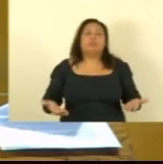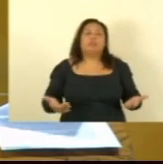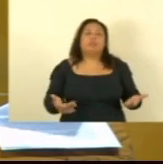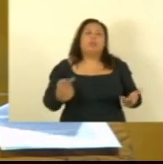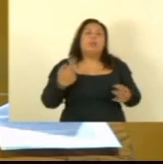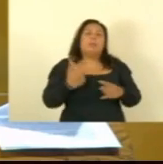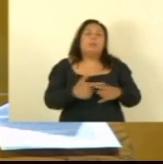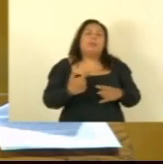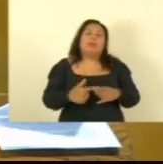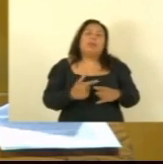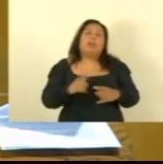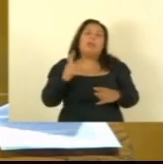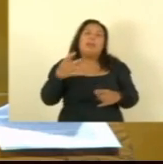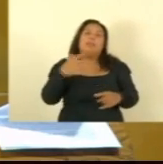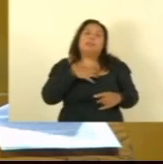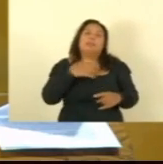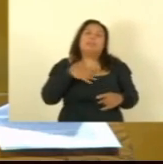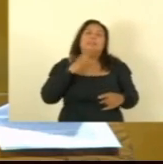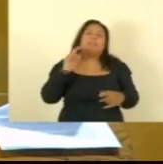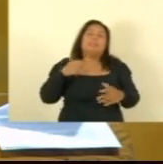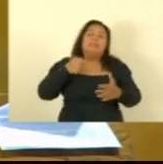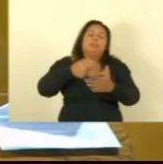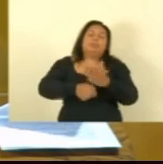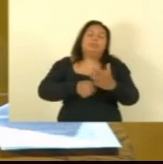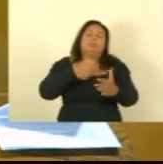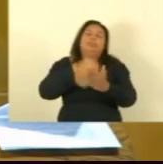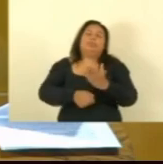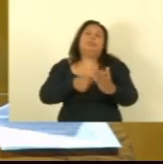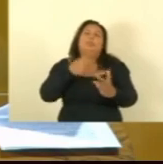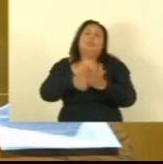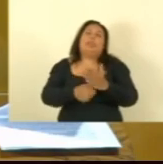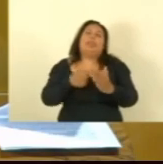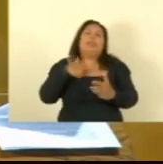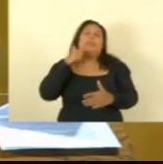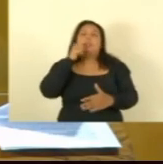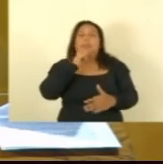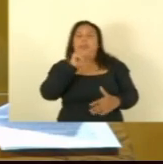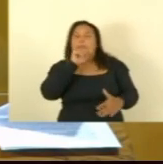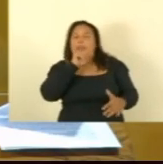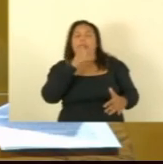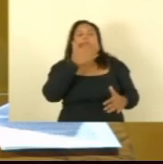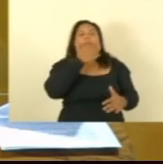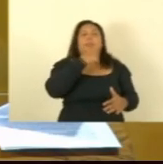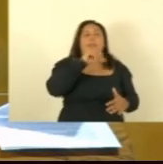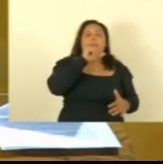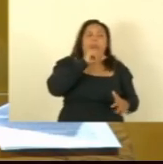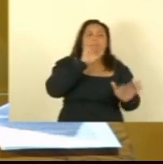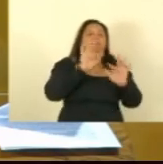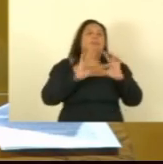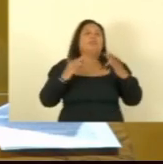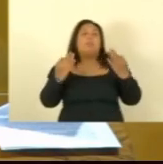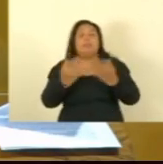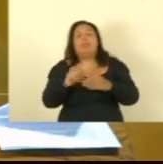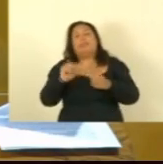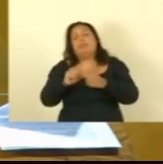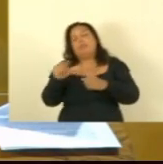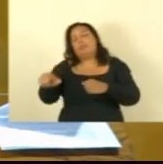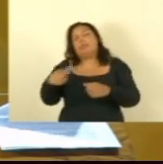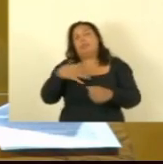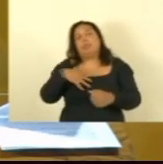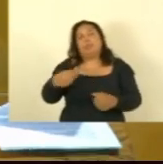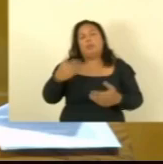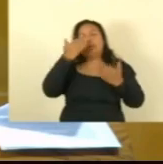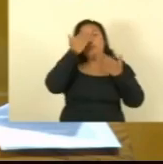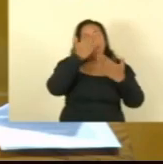porque a gente vê a batalha que as mães, os pais fazem pelos seus filhos.